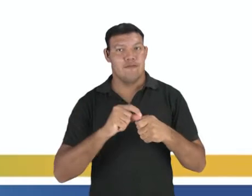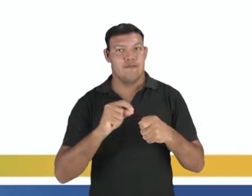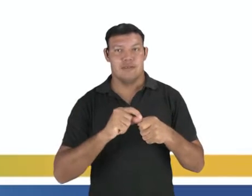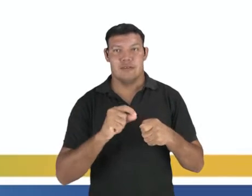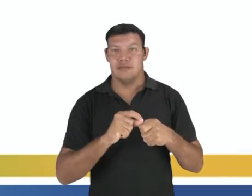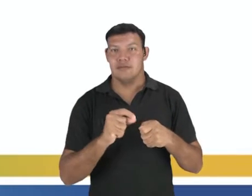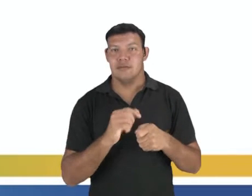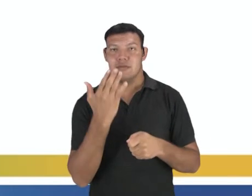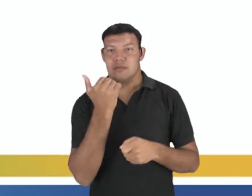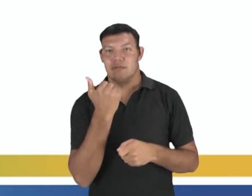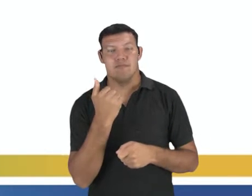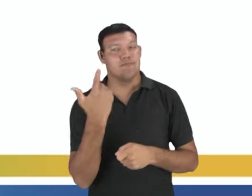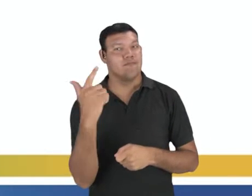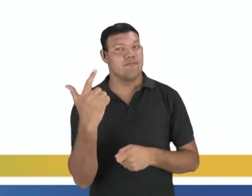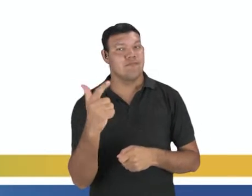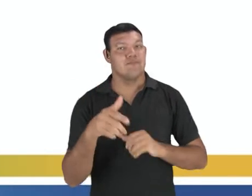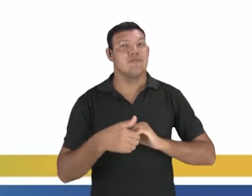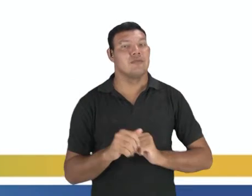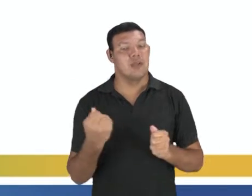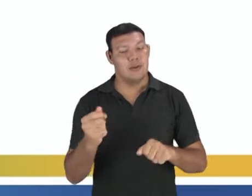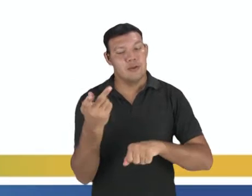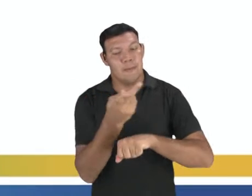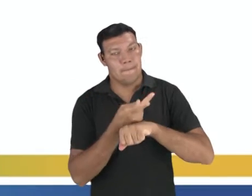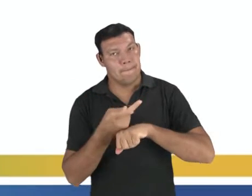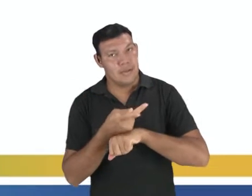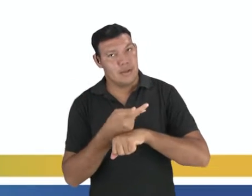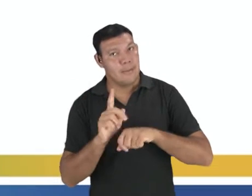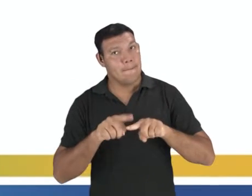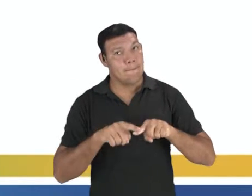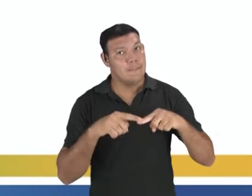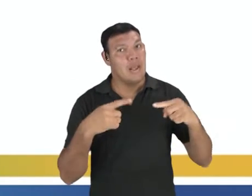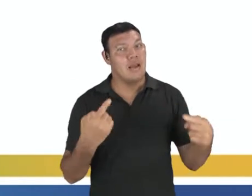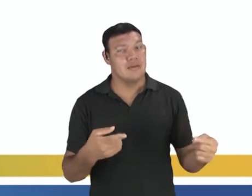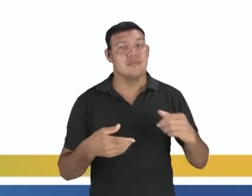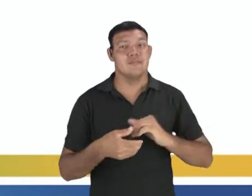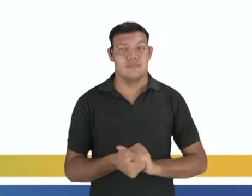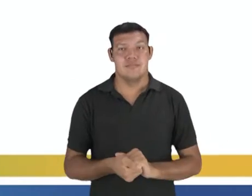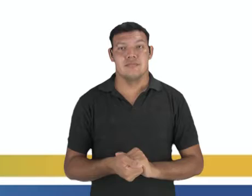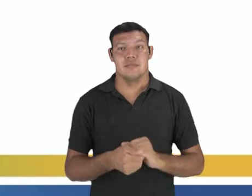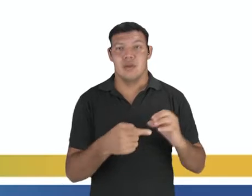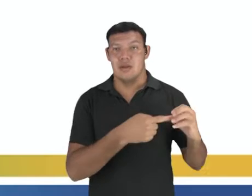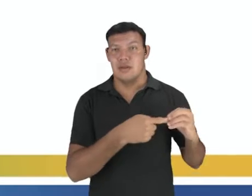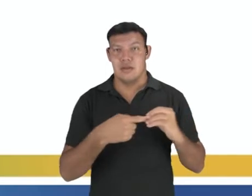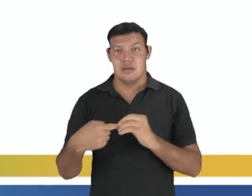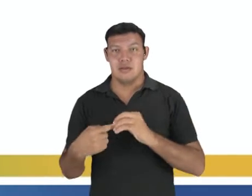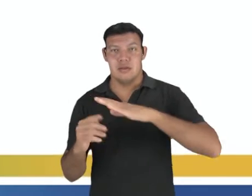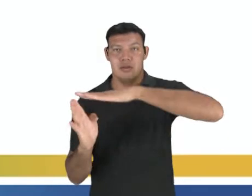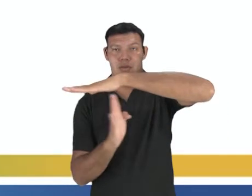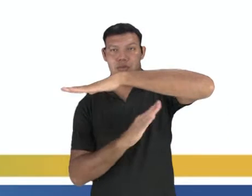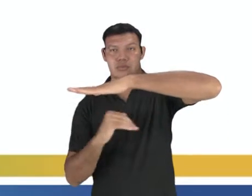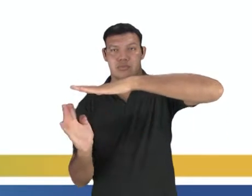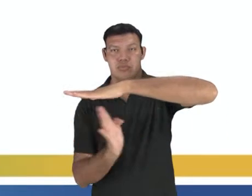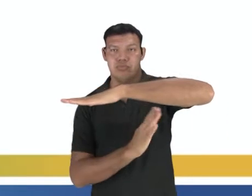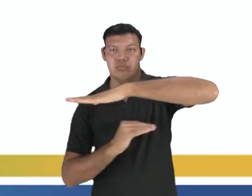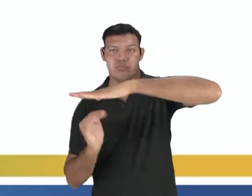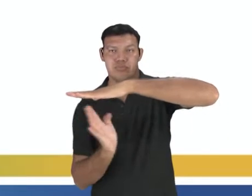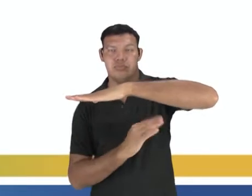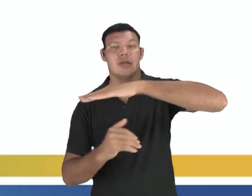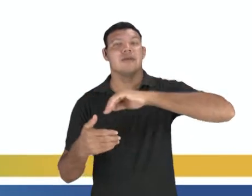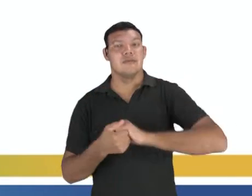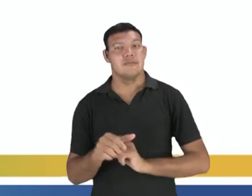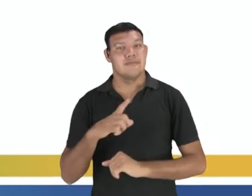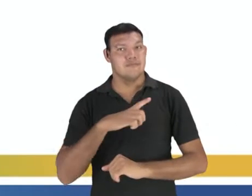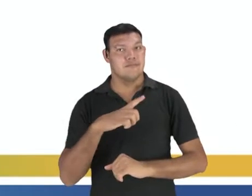próprio alimento, precisam ir em busca, mas que entre os protozoários e algas nós também encontramos aqueles que